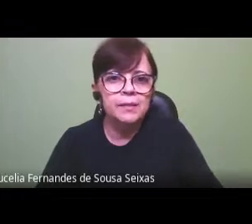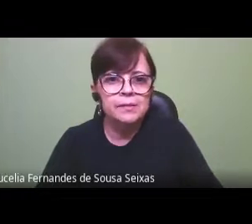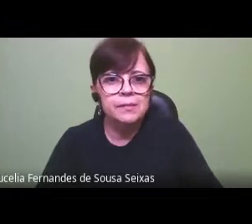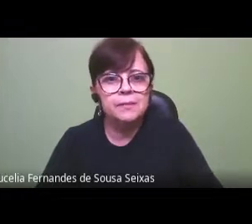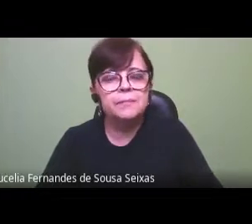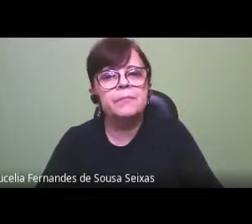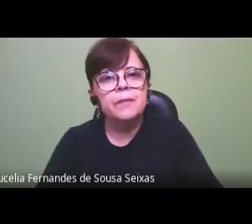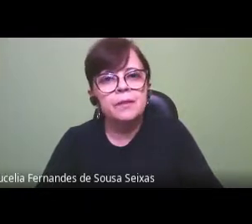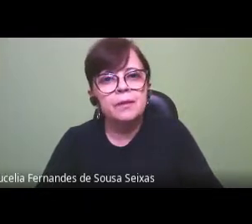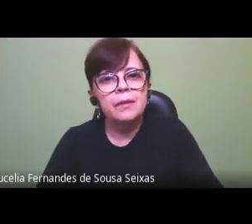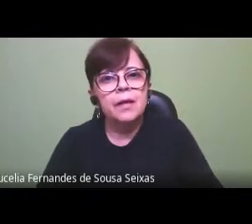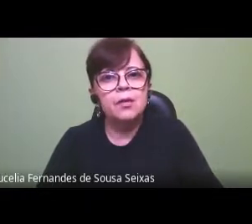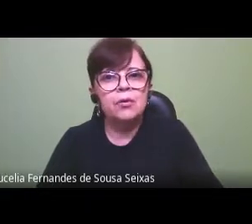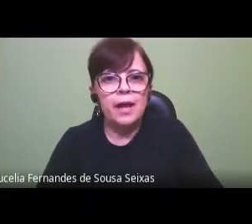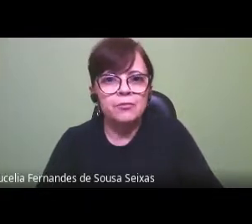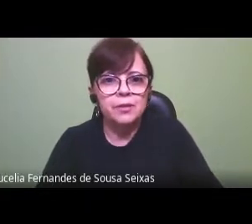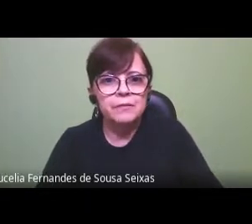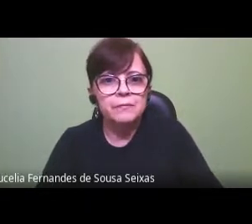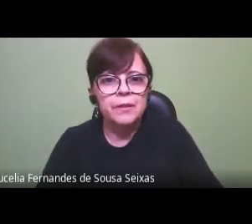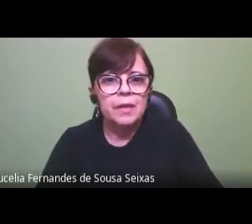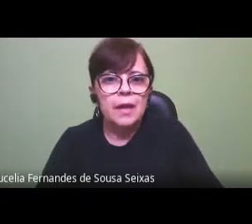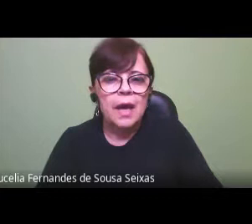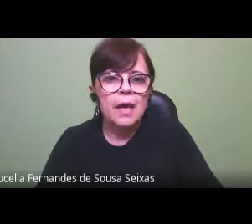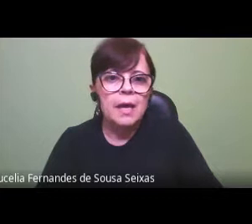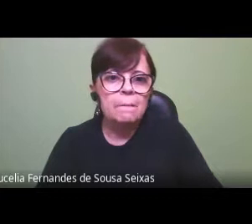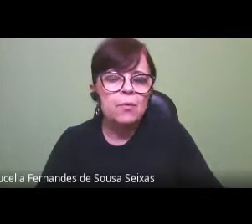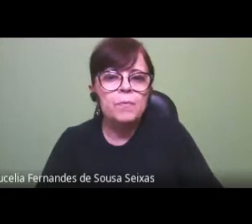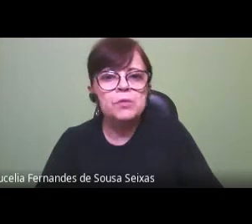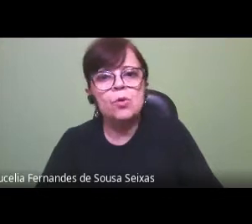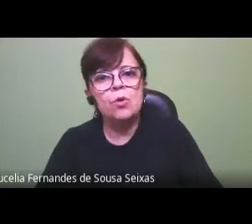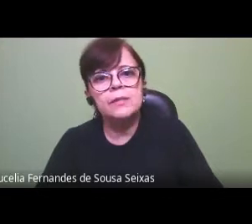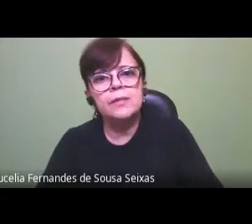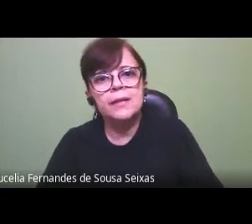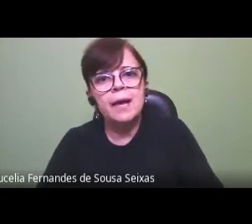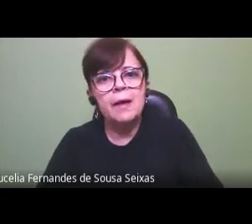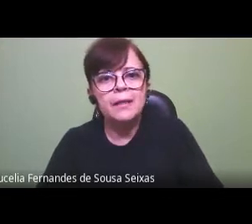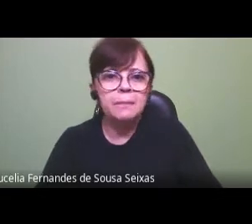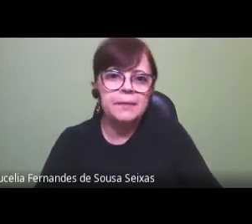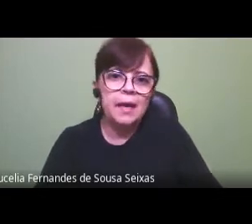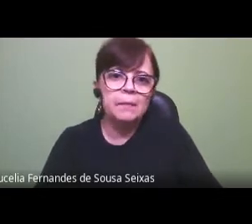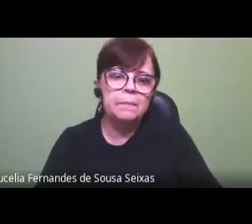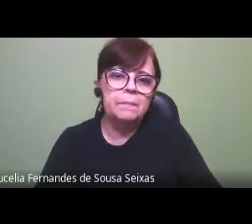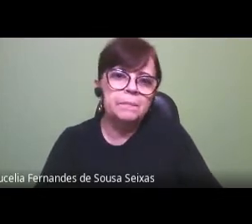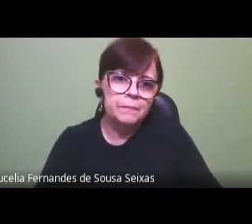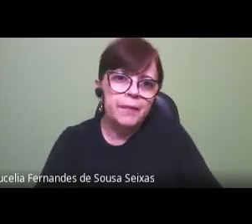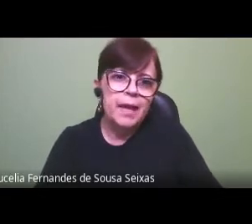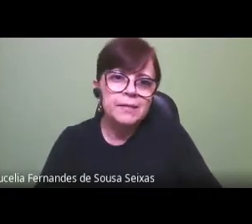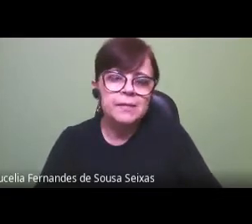língua dele, que é heliográfica. Aí ela começou a se